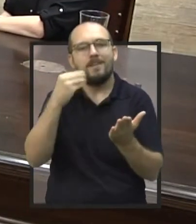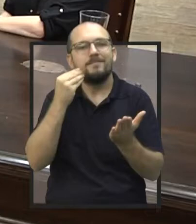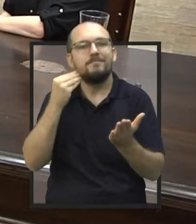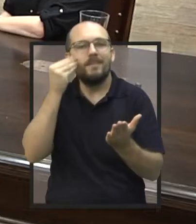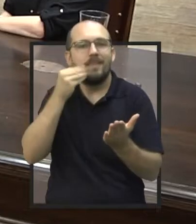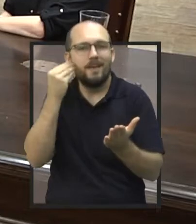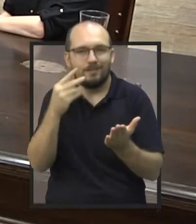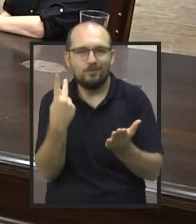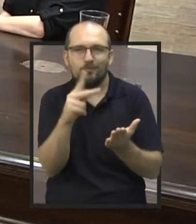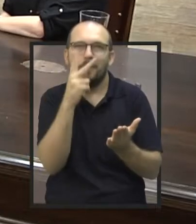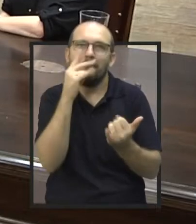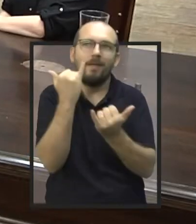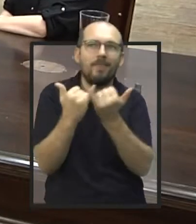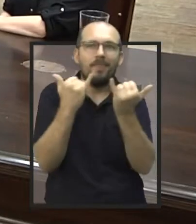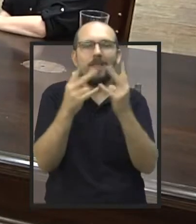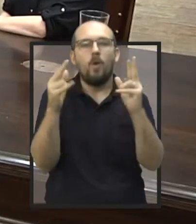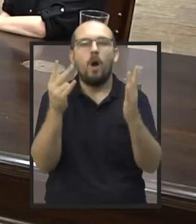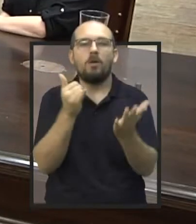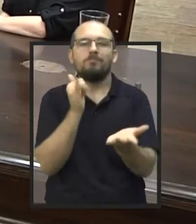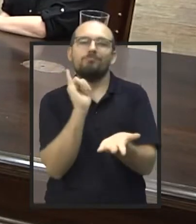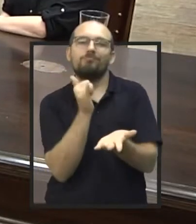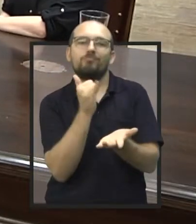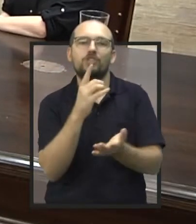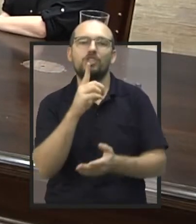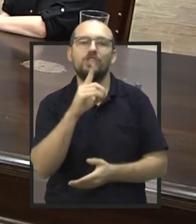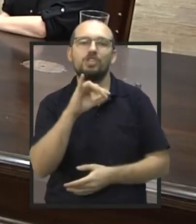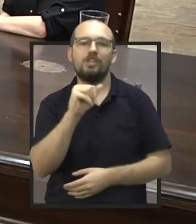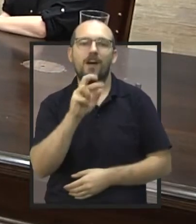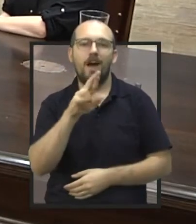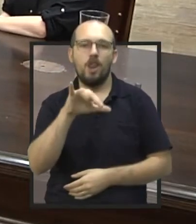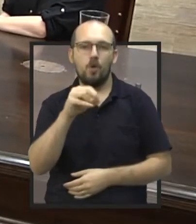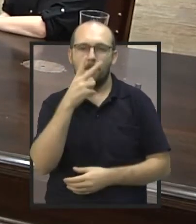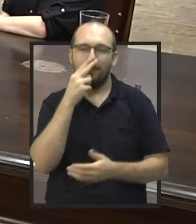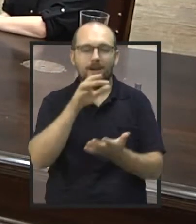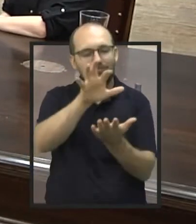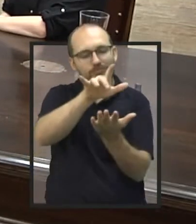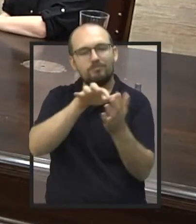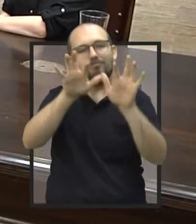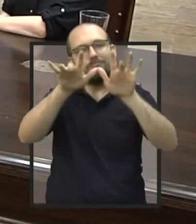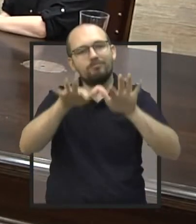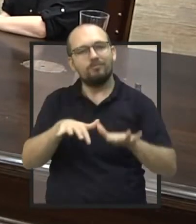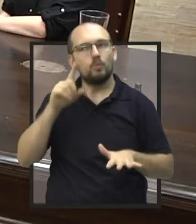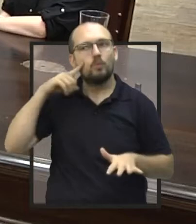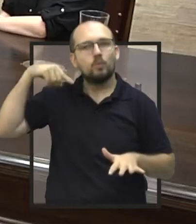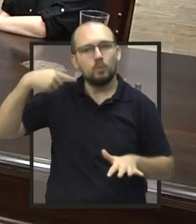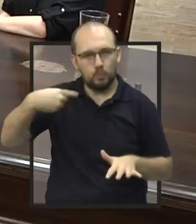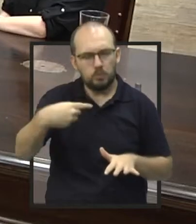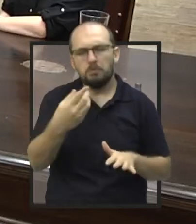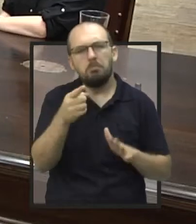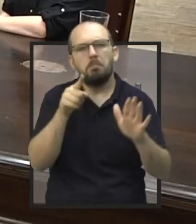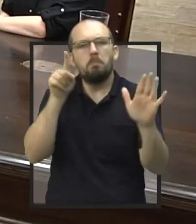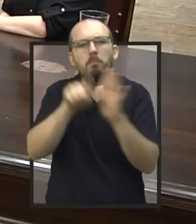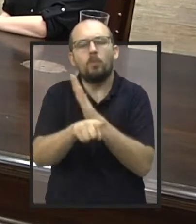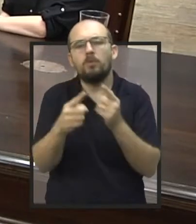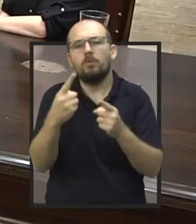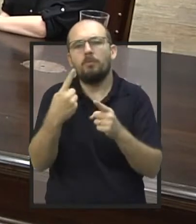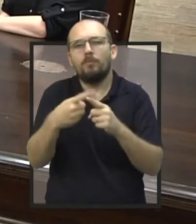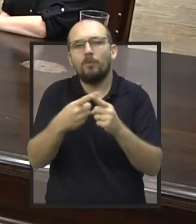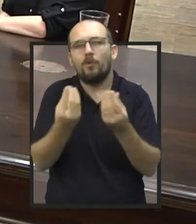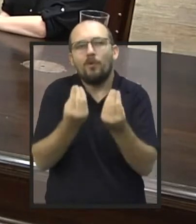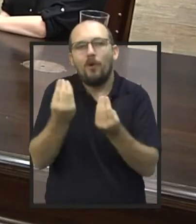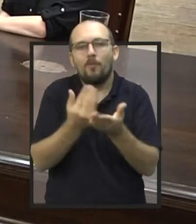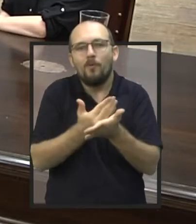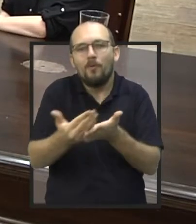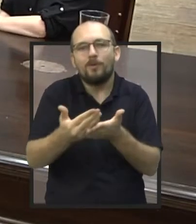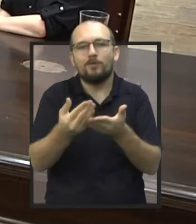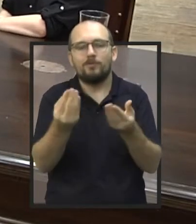a gente está trabalhando nesse momento. Bom, ao todo são 60 crônicas. Cada uma trata sobre um tema